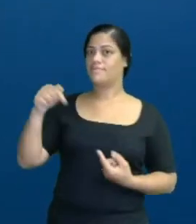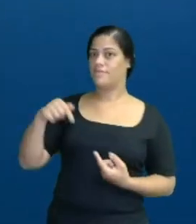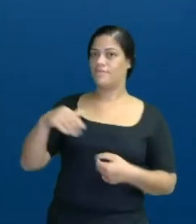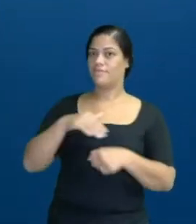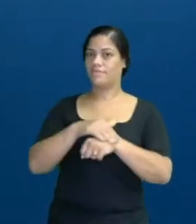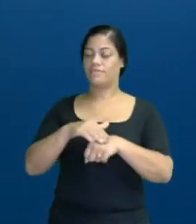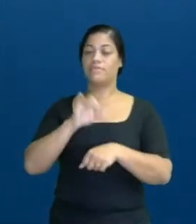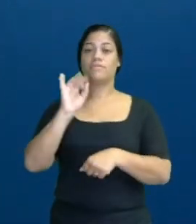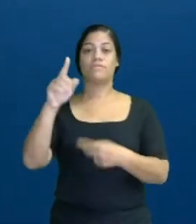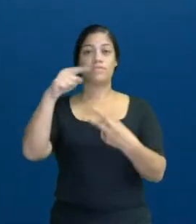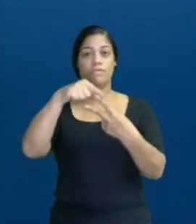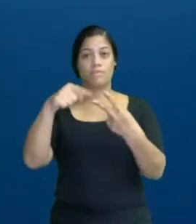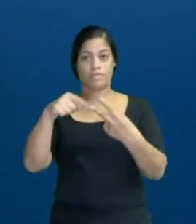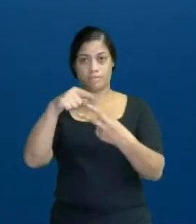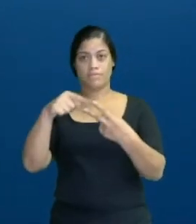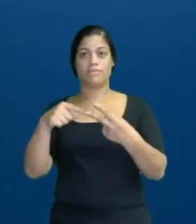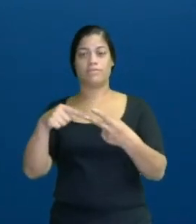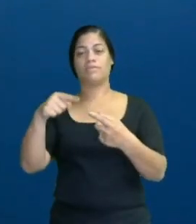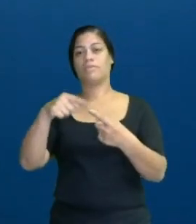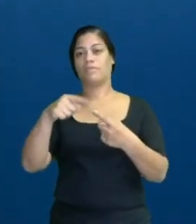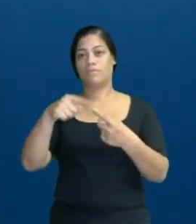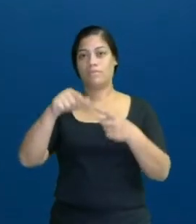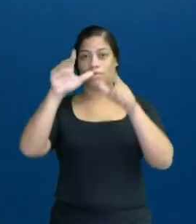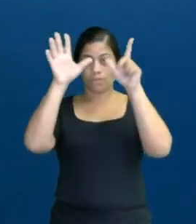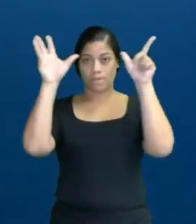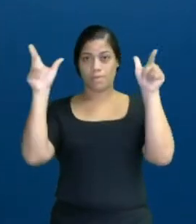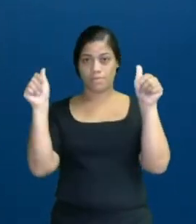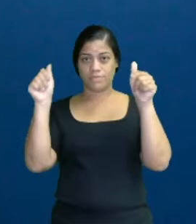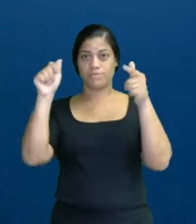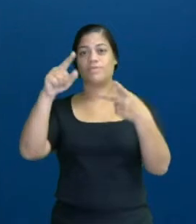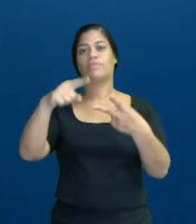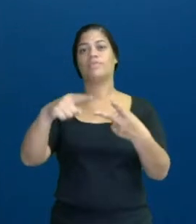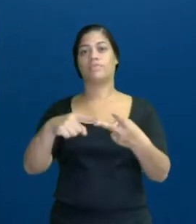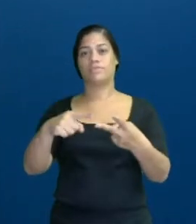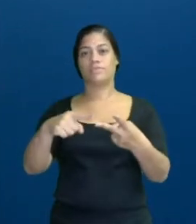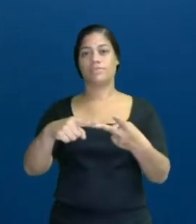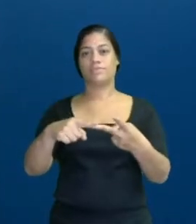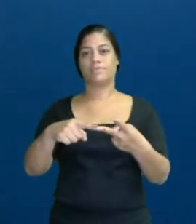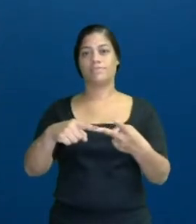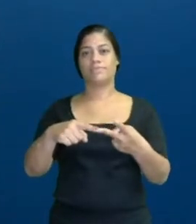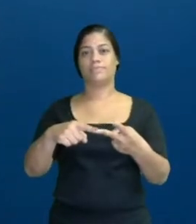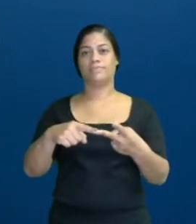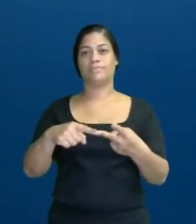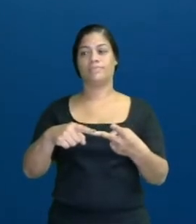falar apenas de dois. O Amazonas,